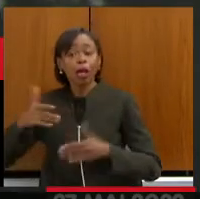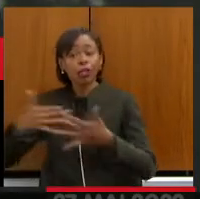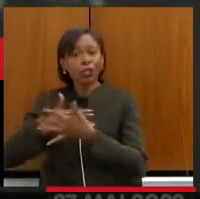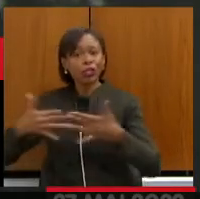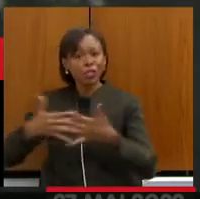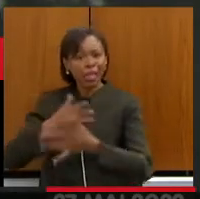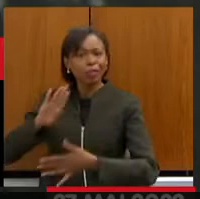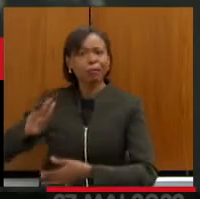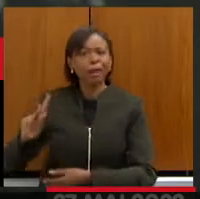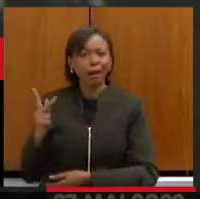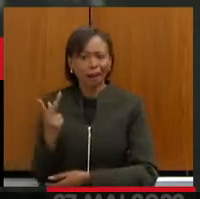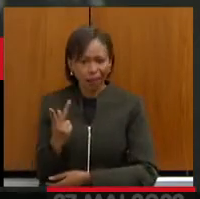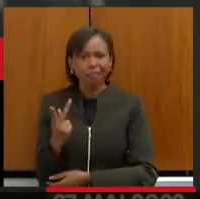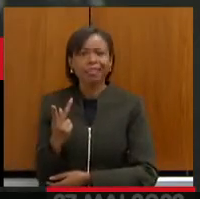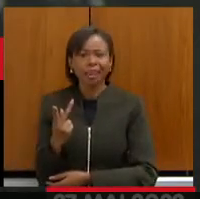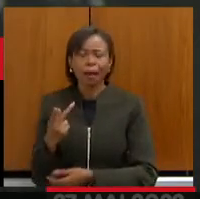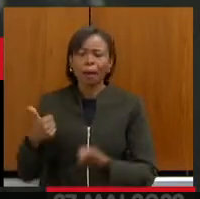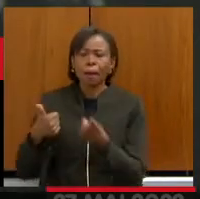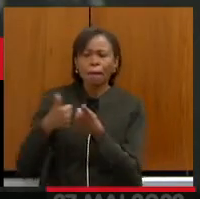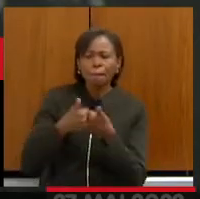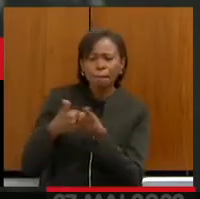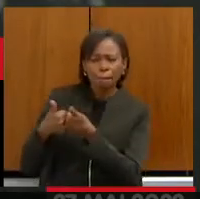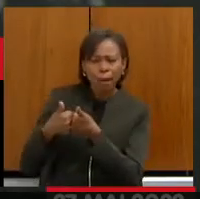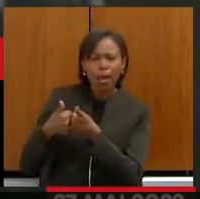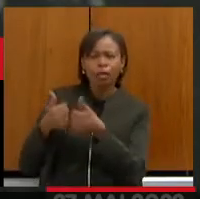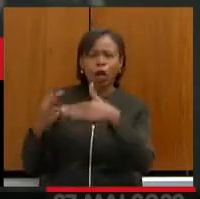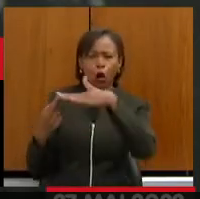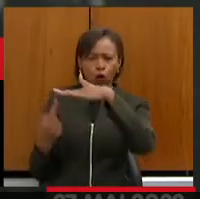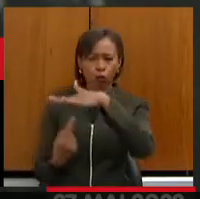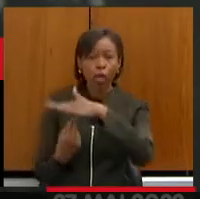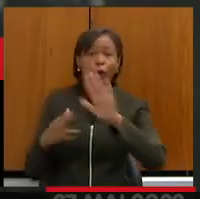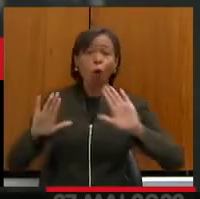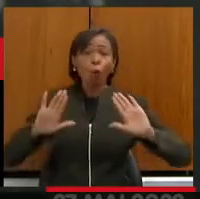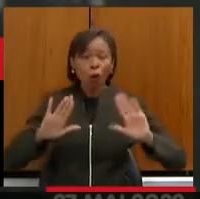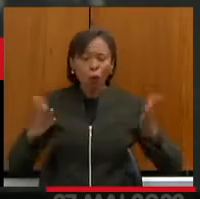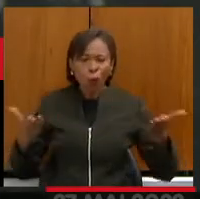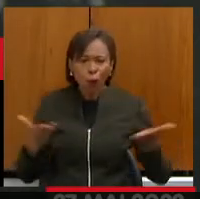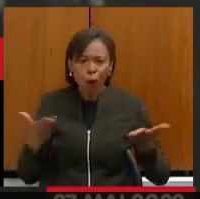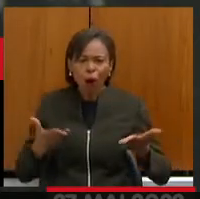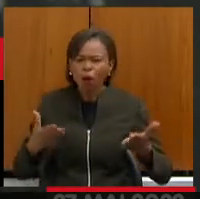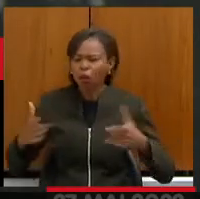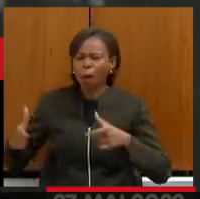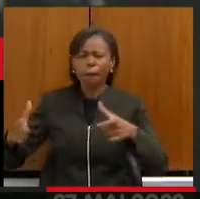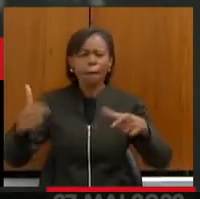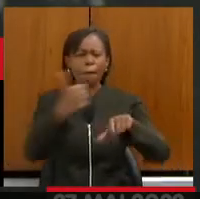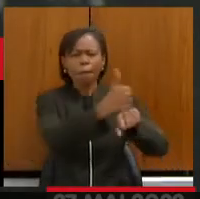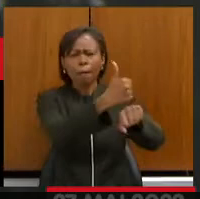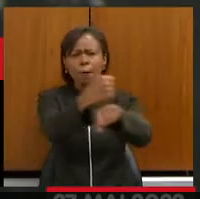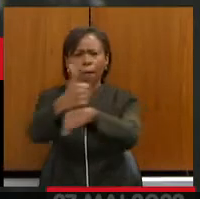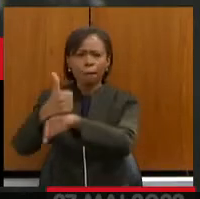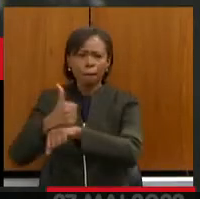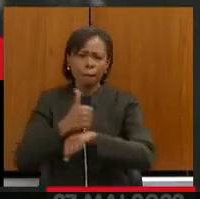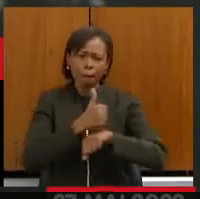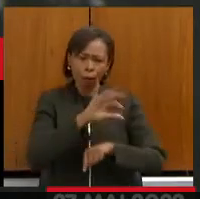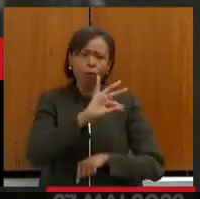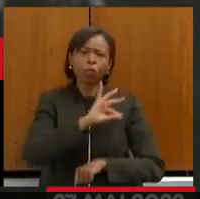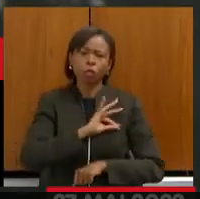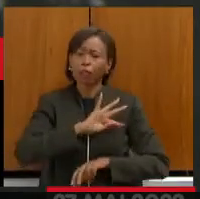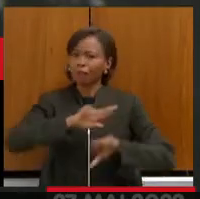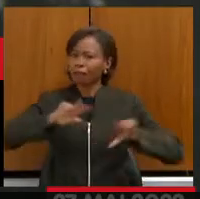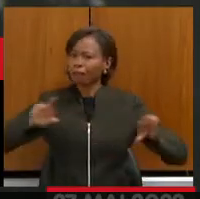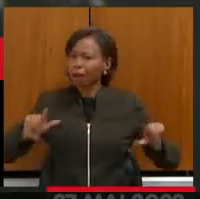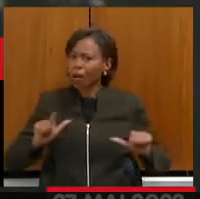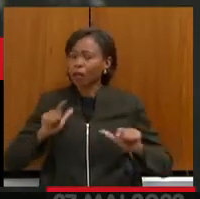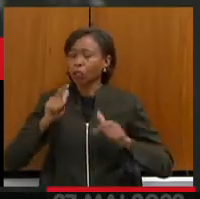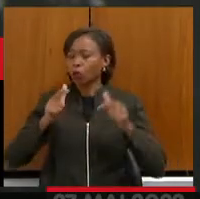nas imediações da rodoviária e hoje ocupamos todos os postos e graduações Estamos nos mais diversos serviços